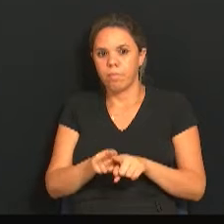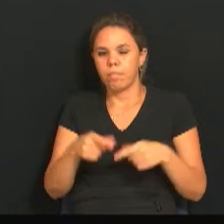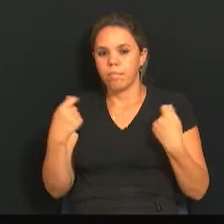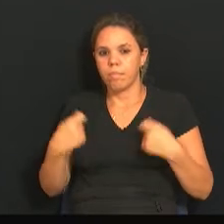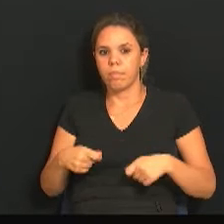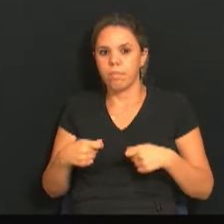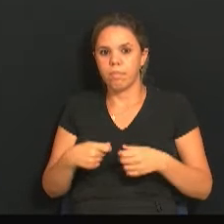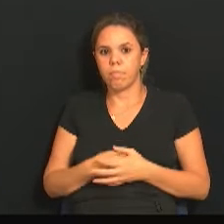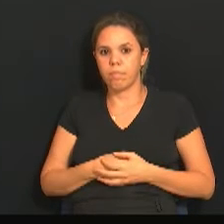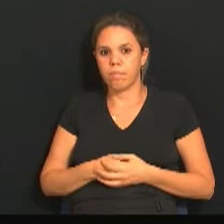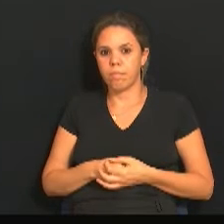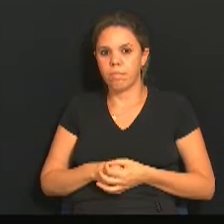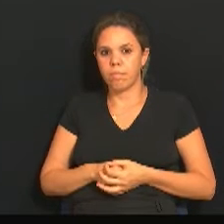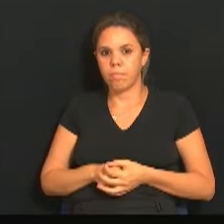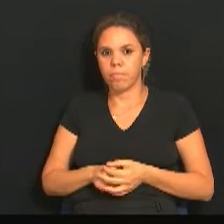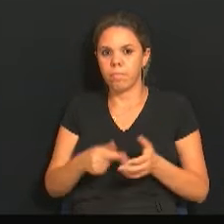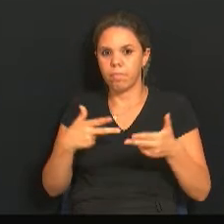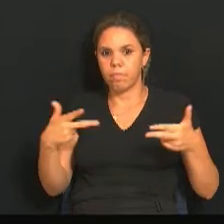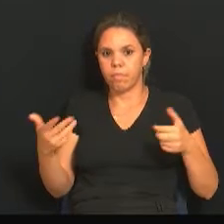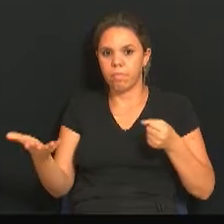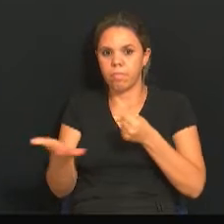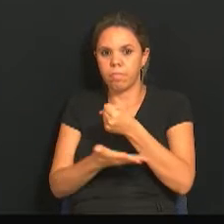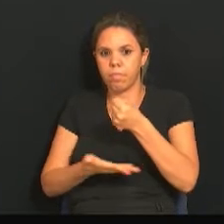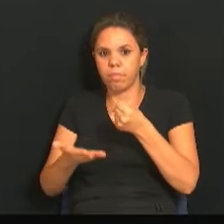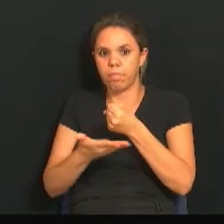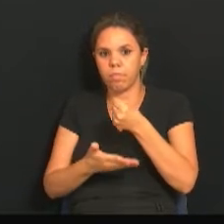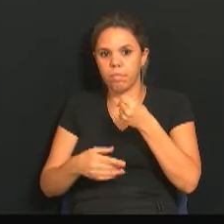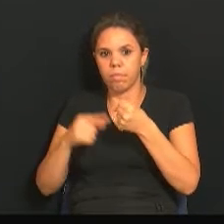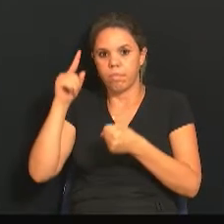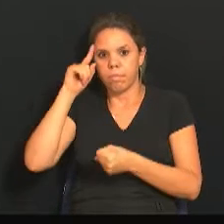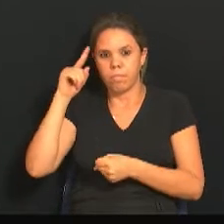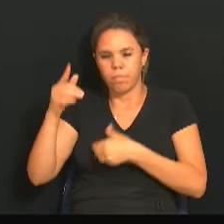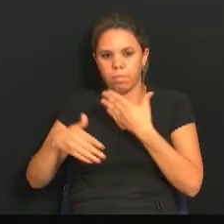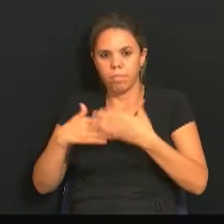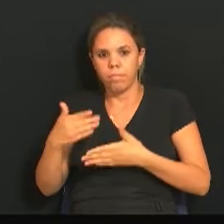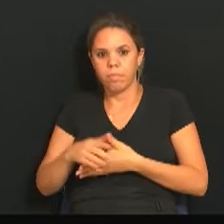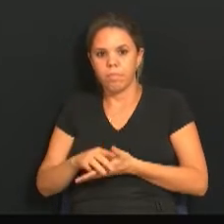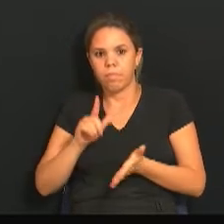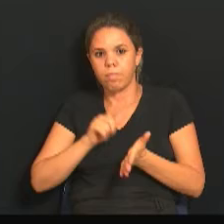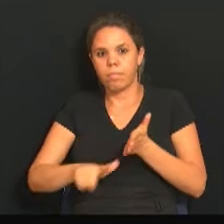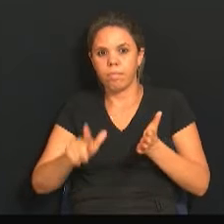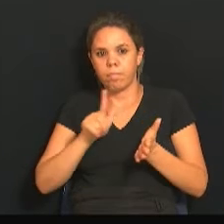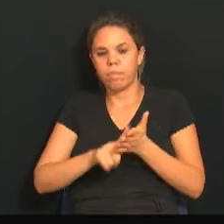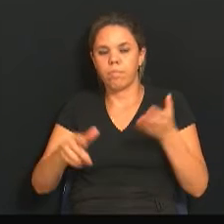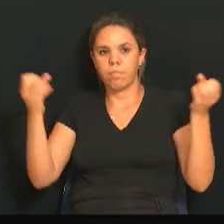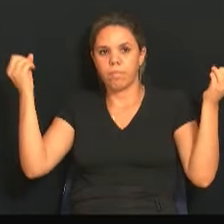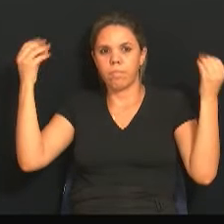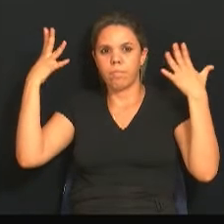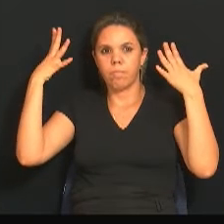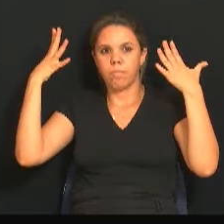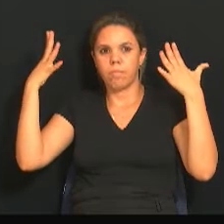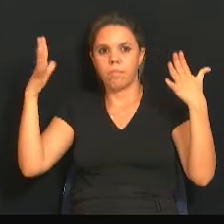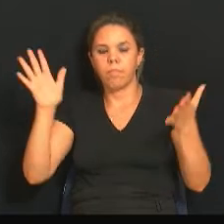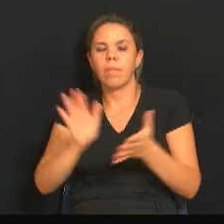olhar para as coisas básicas do dia a dia, né? Da limpeza, da iluminação,